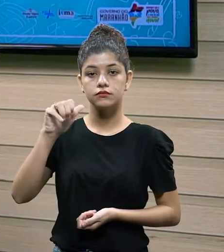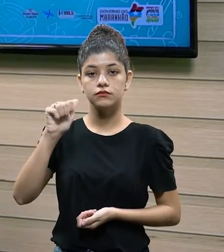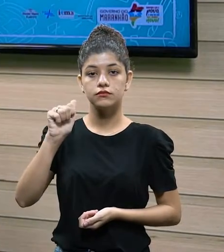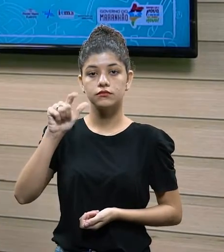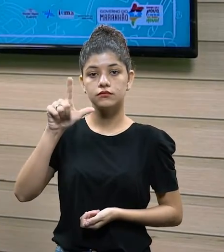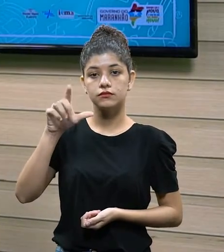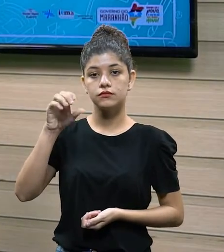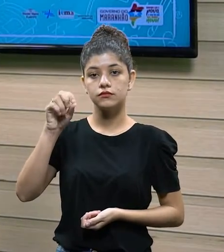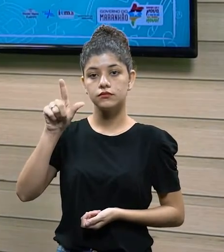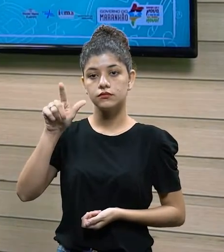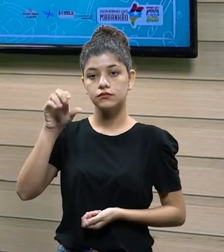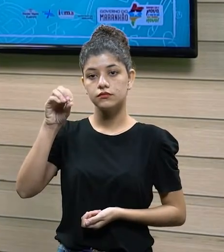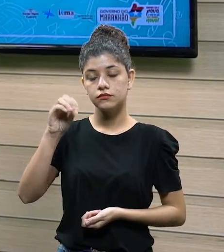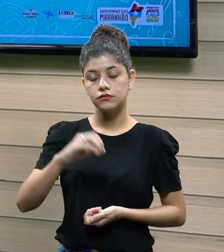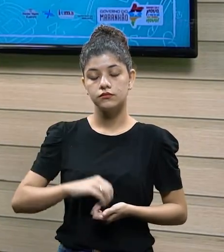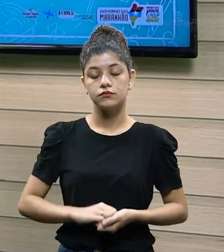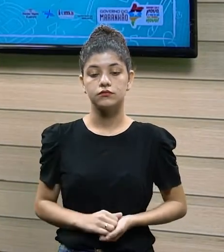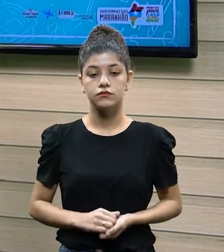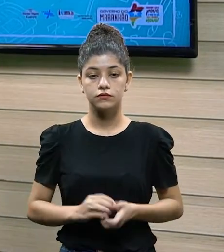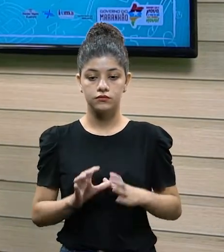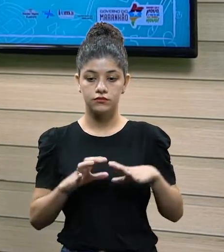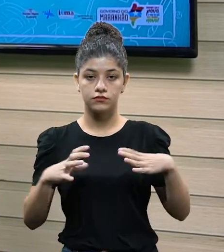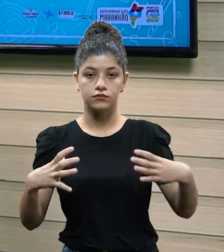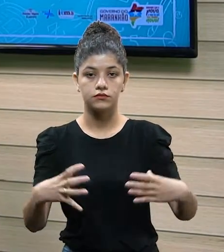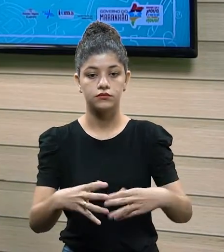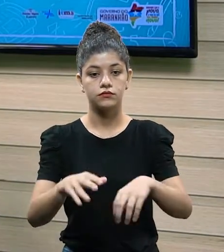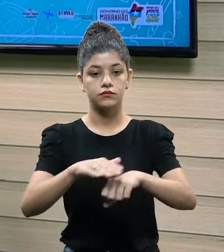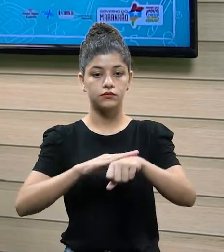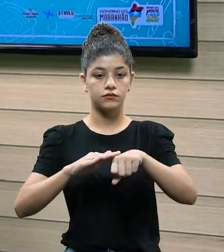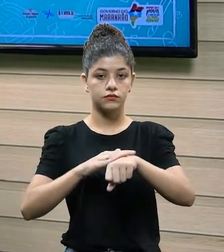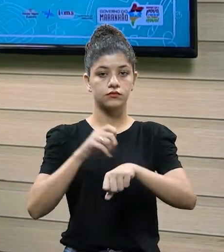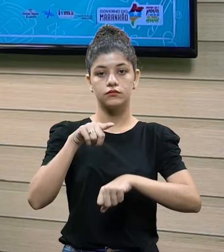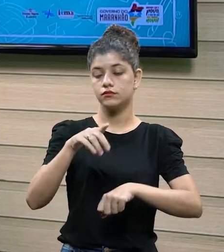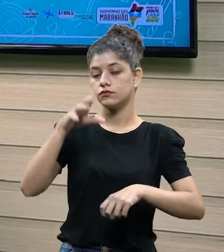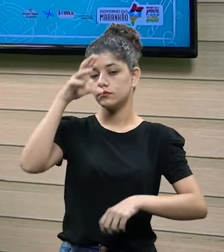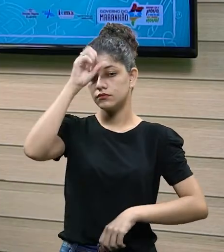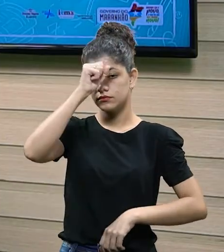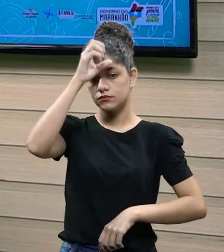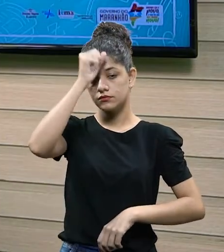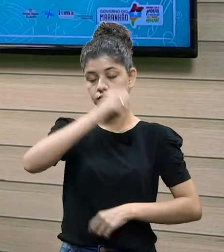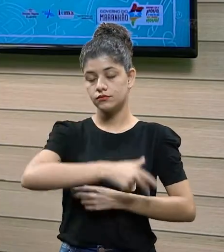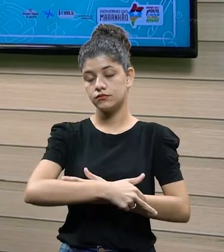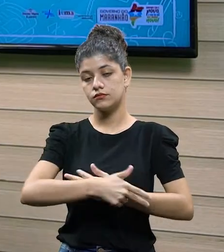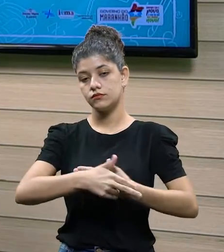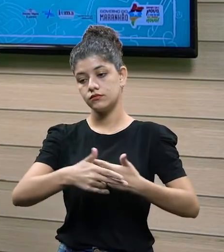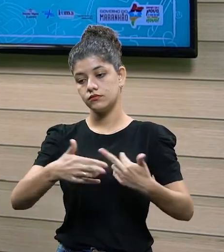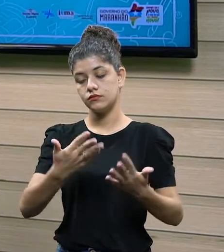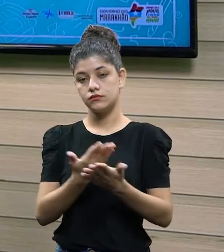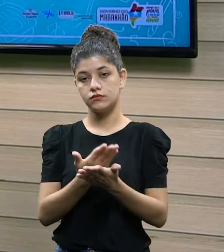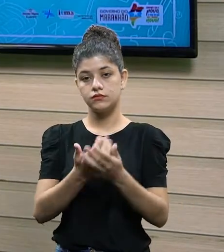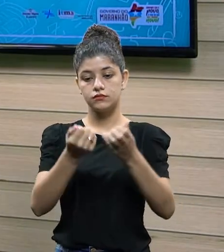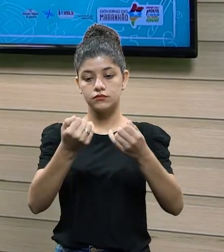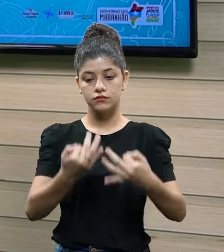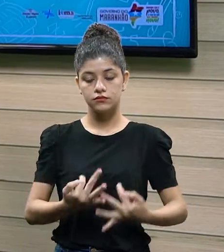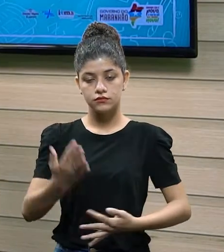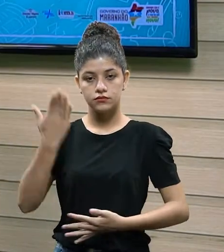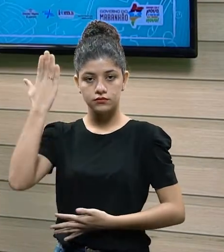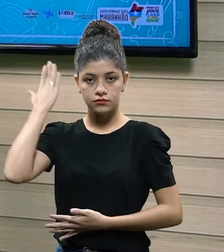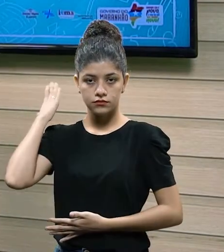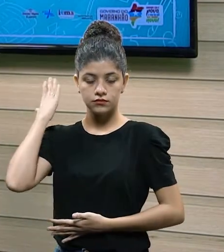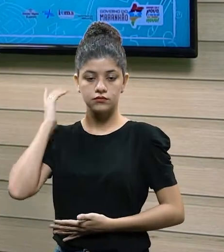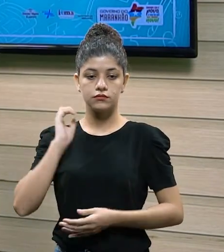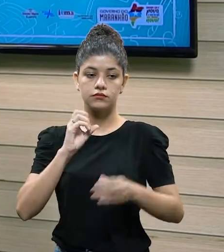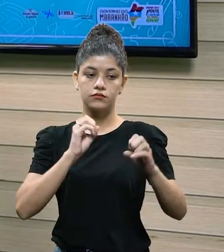É provado através de diversas pesquisas que numa roda de conversa você aprende muitas coisas. Já falei isso em vídeos anteriores, quando eu falei de